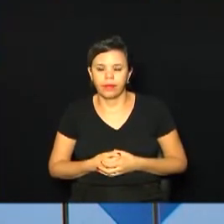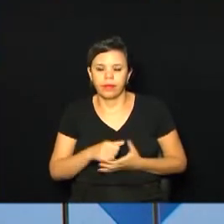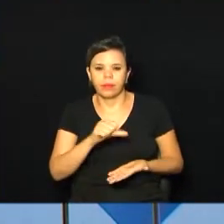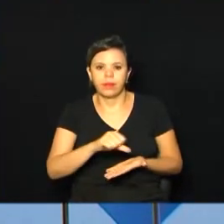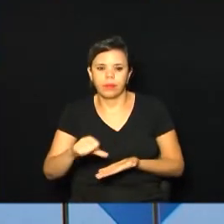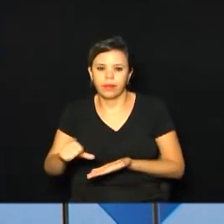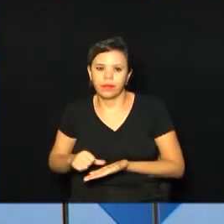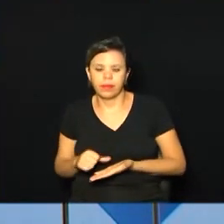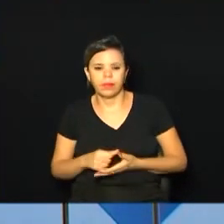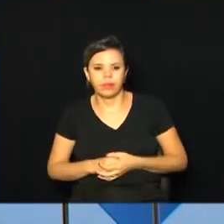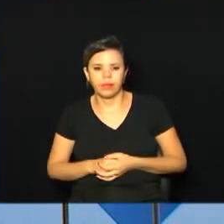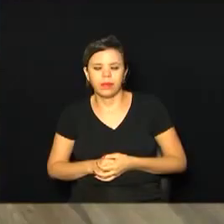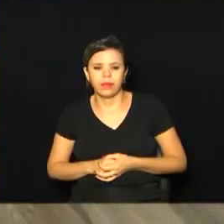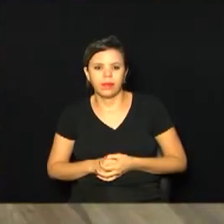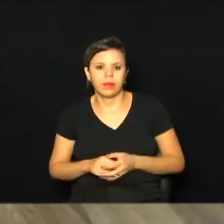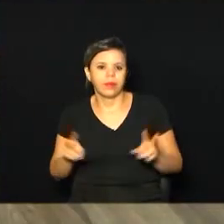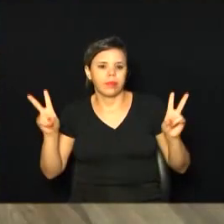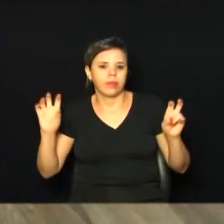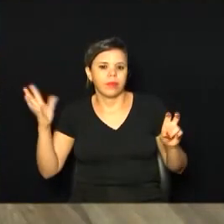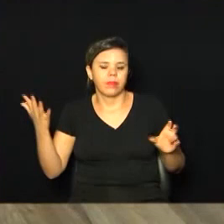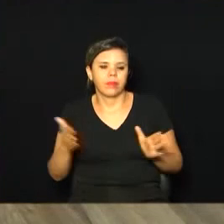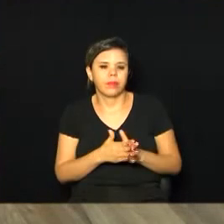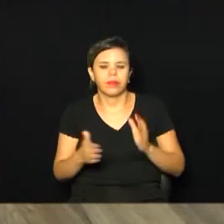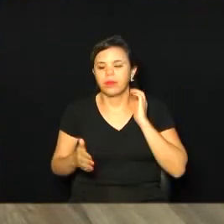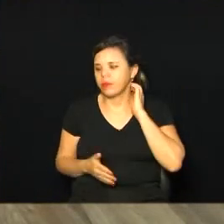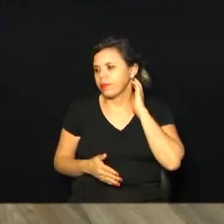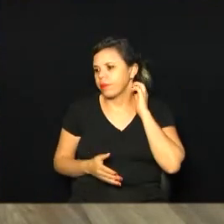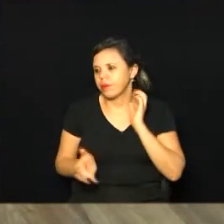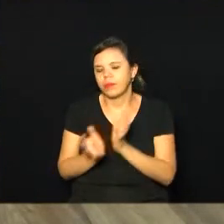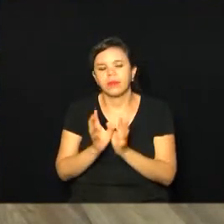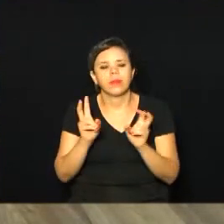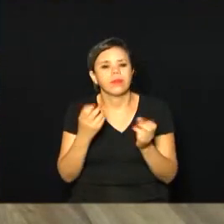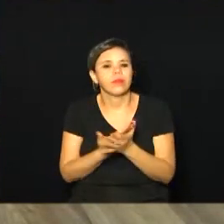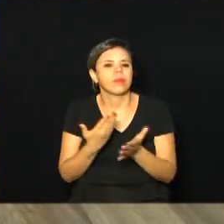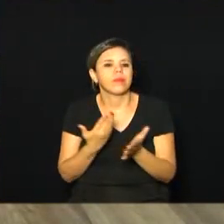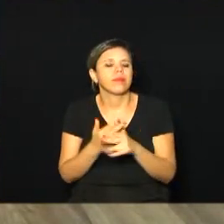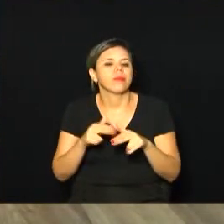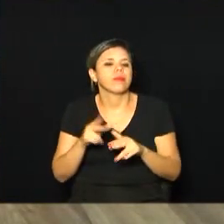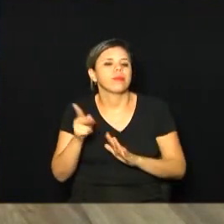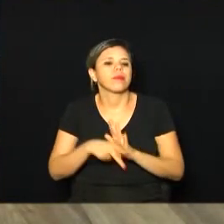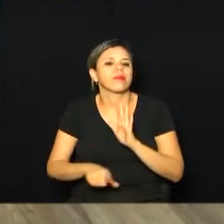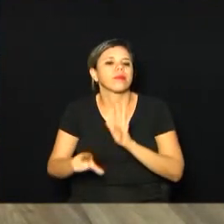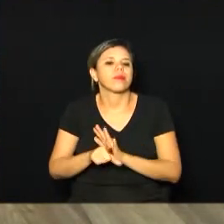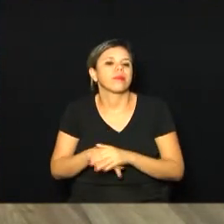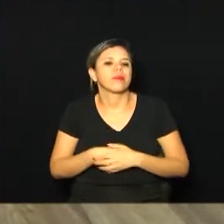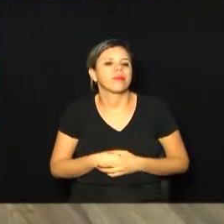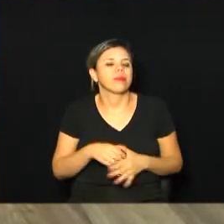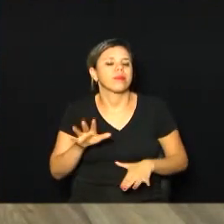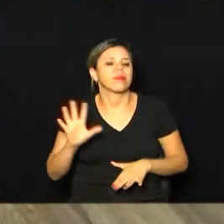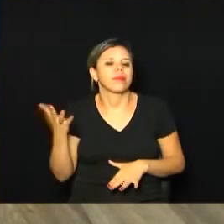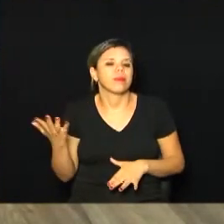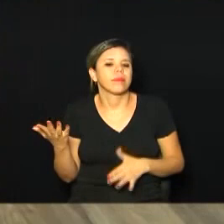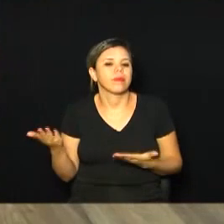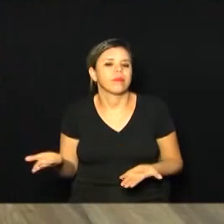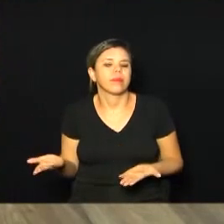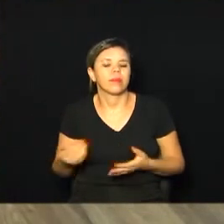Olha, esse tema surgiu lá durante a Comissão Especial de Estudos, por isso a gente fez um projeto de lei. Muitas vezes acontece isso